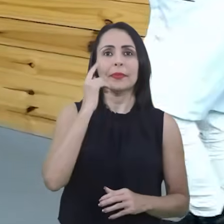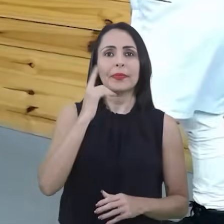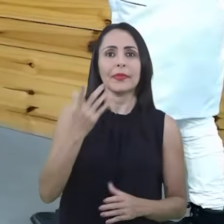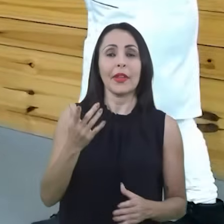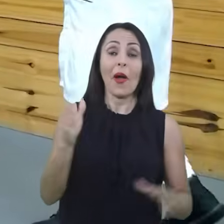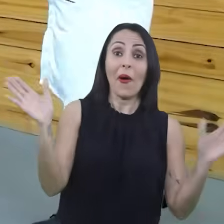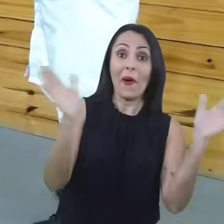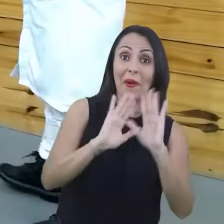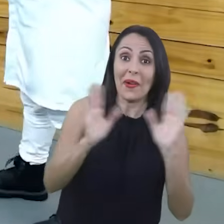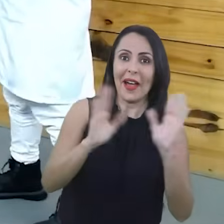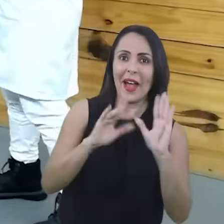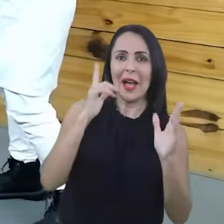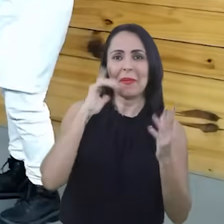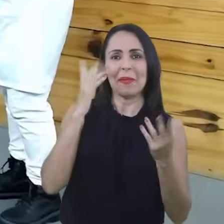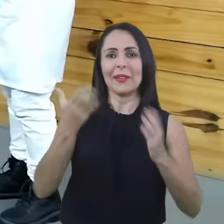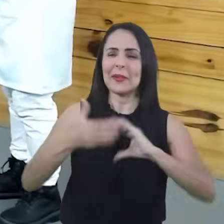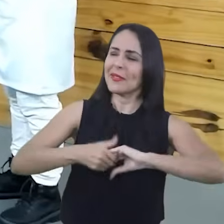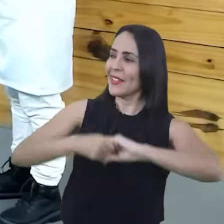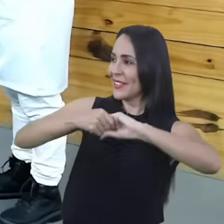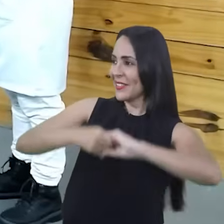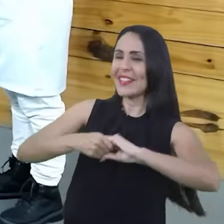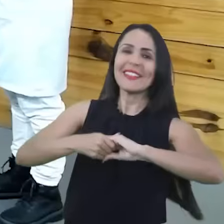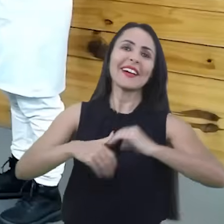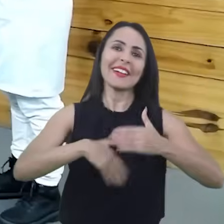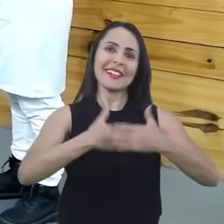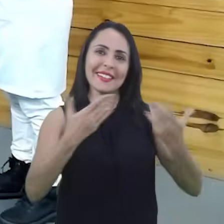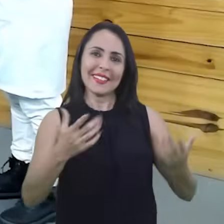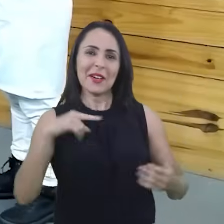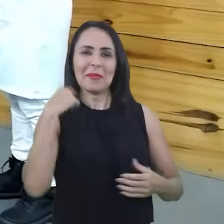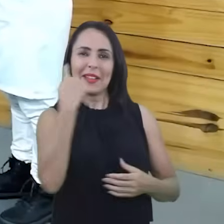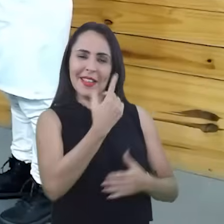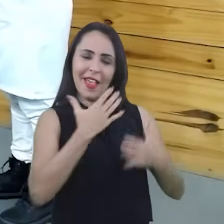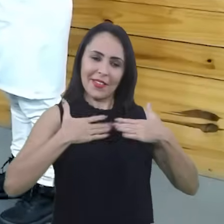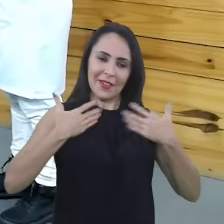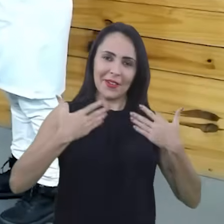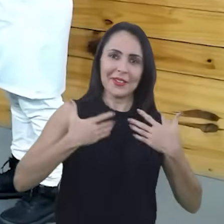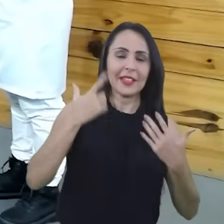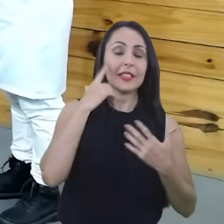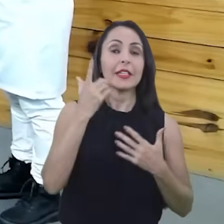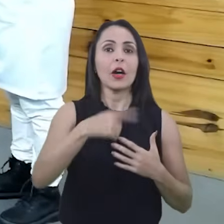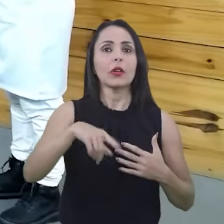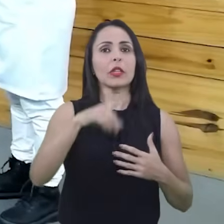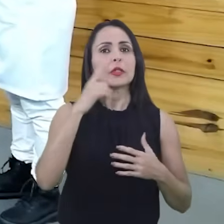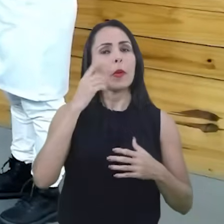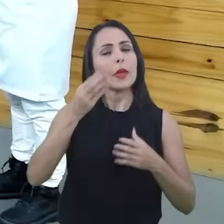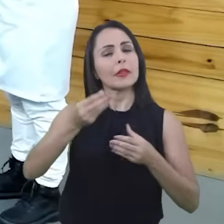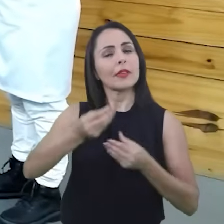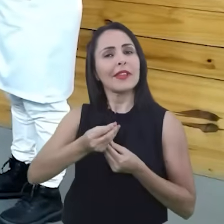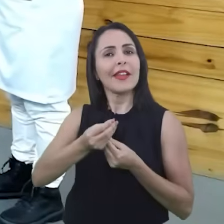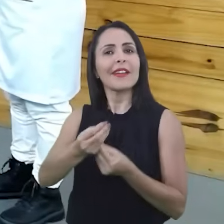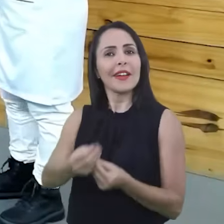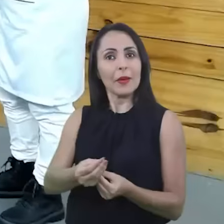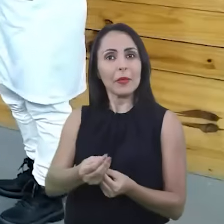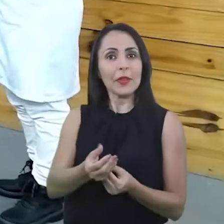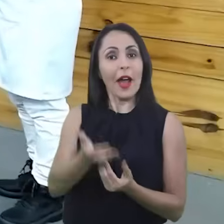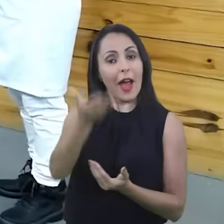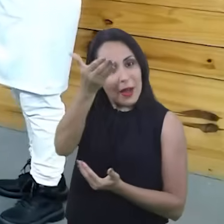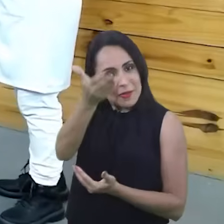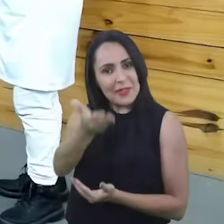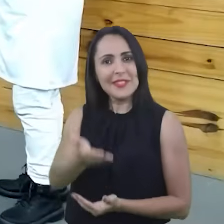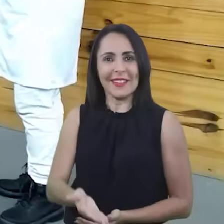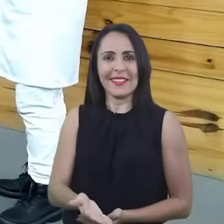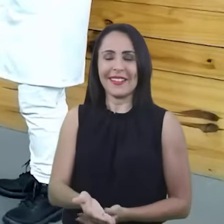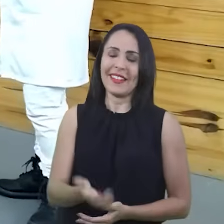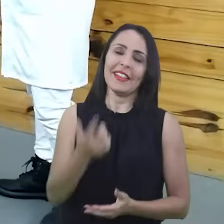Olá, Marcondes, satisfação bem, estar aqui. Prazer é nosso. Então, nesse momento, entregamos a você